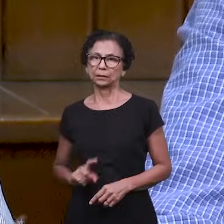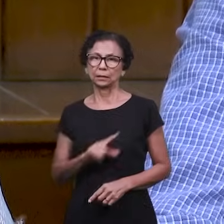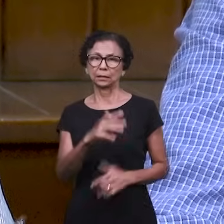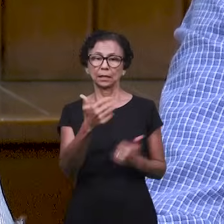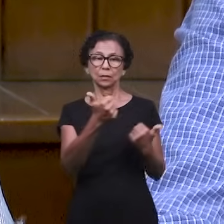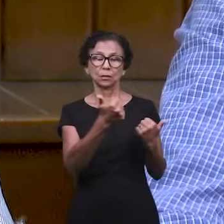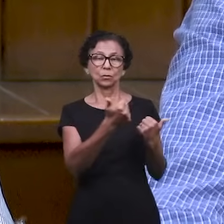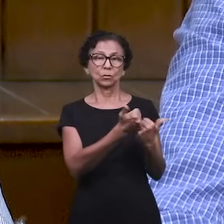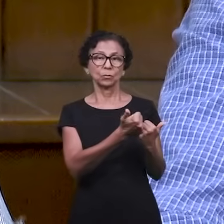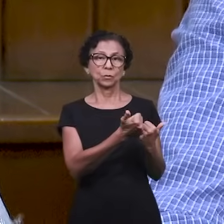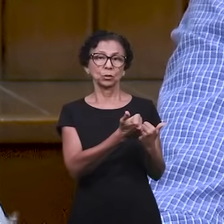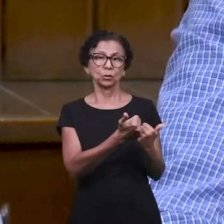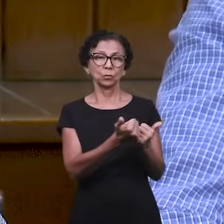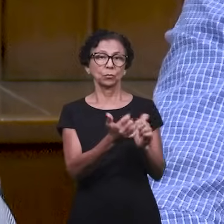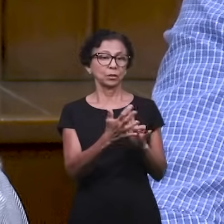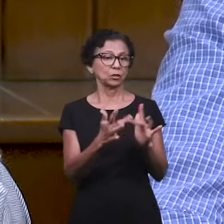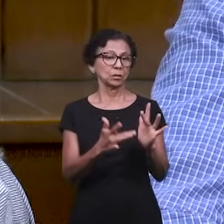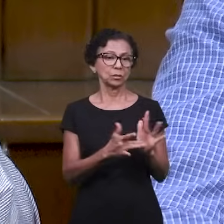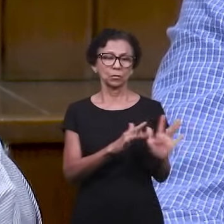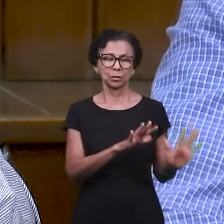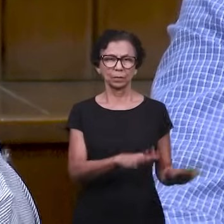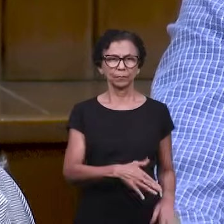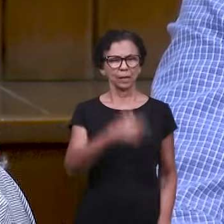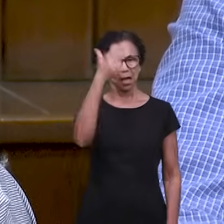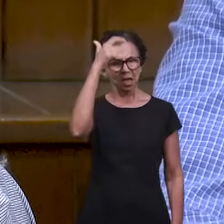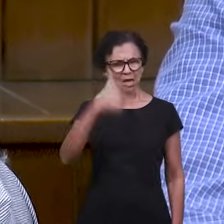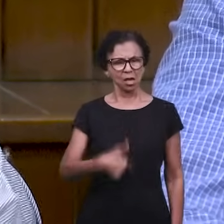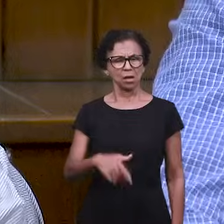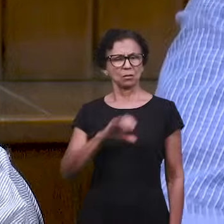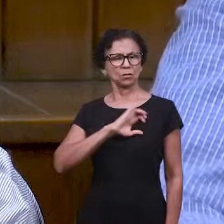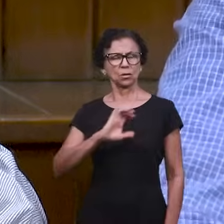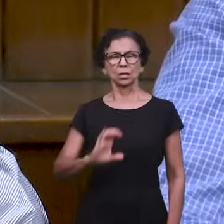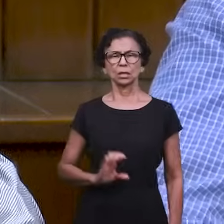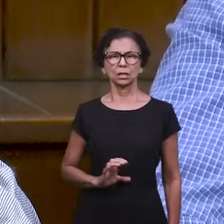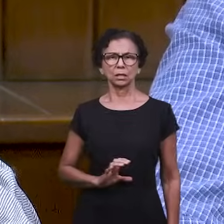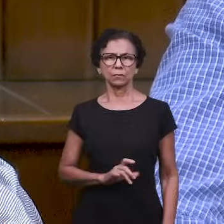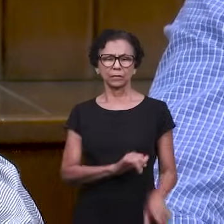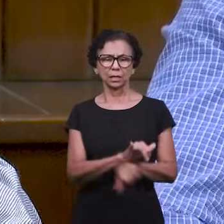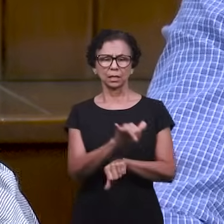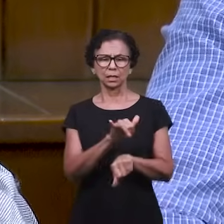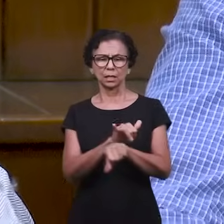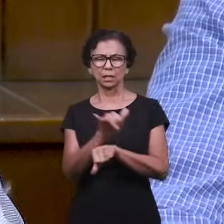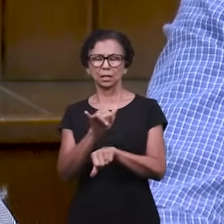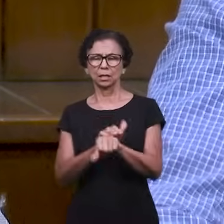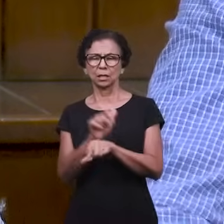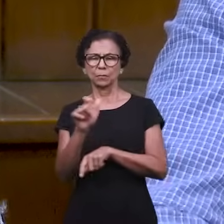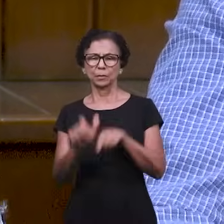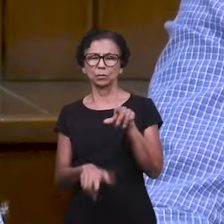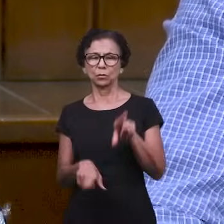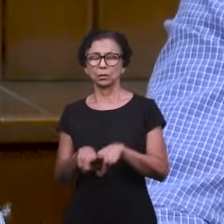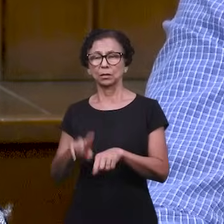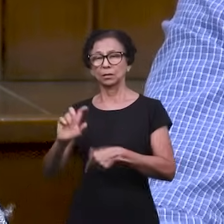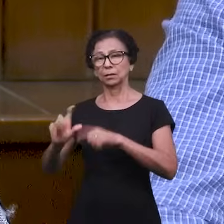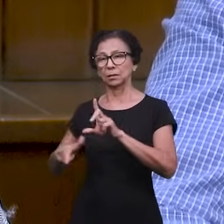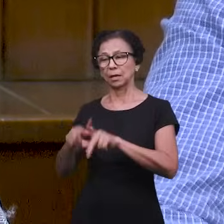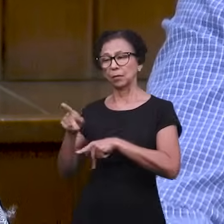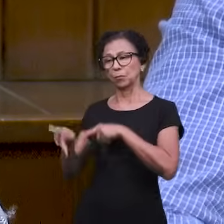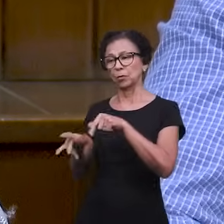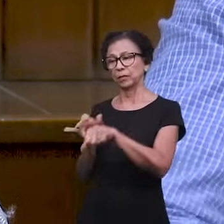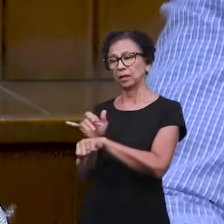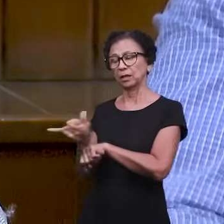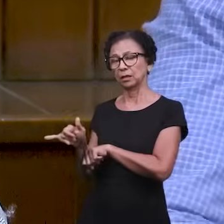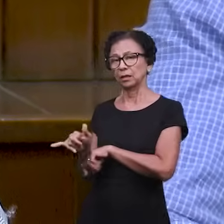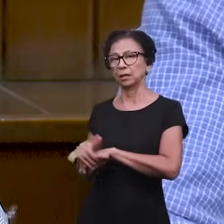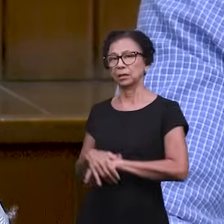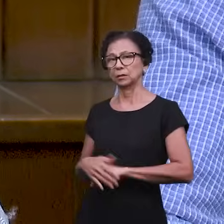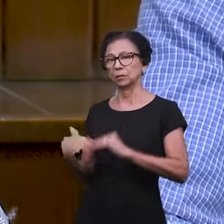não vai dizer que o Cristo não existe, ele vai dizer, eu sou o Cristo. Enganará a muitos, inclusive Israel vai ser enganado, porque vai fazer